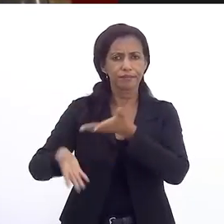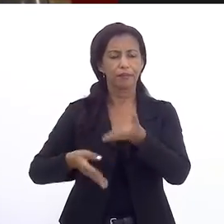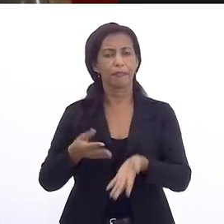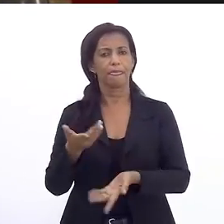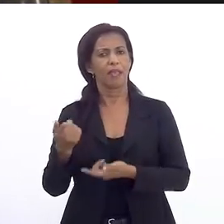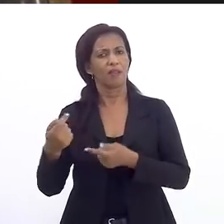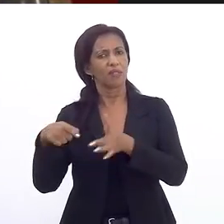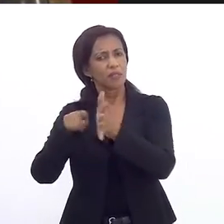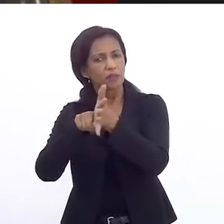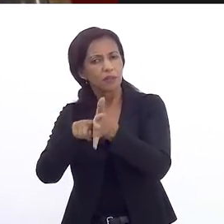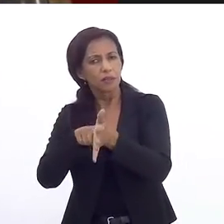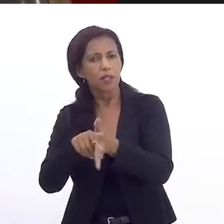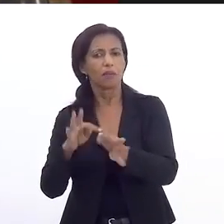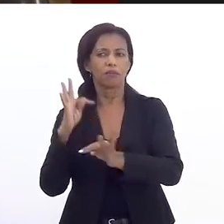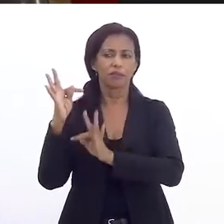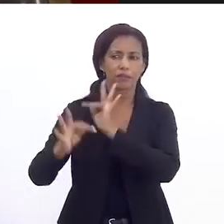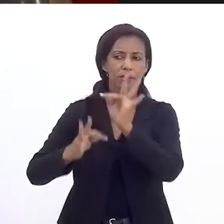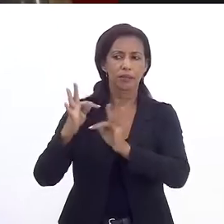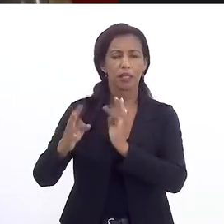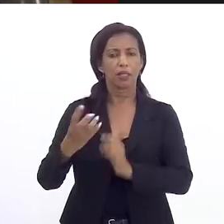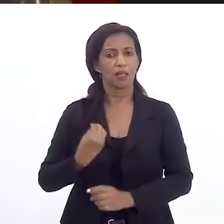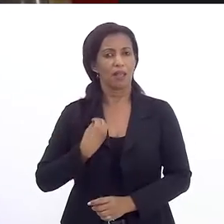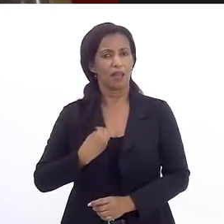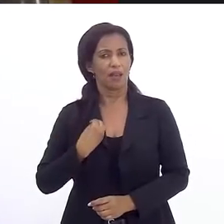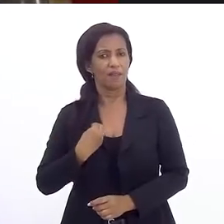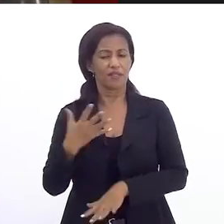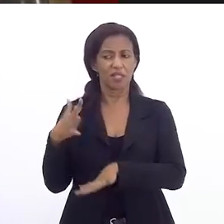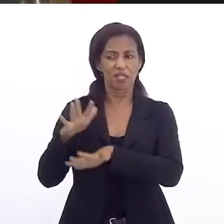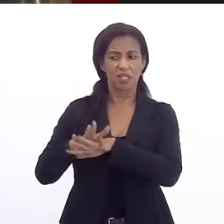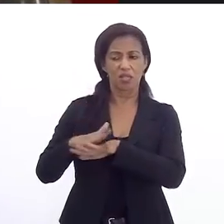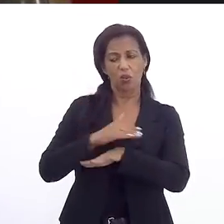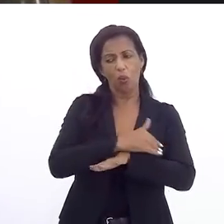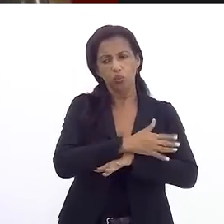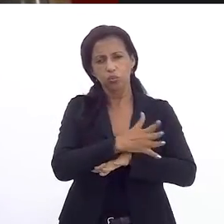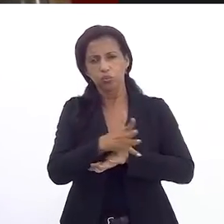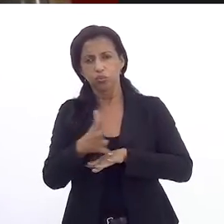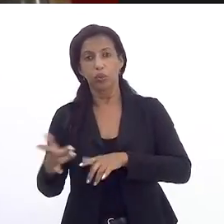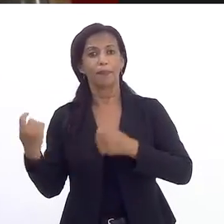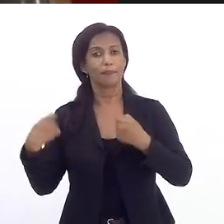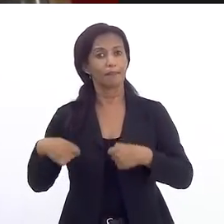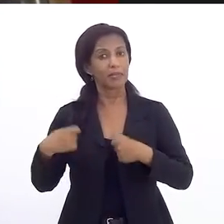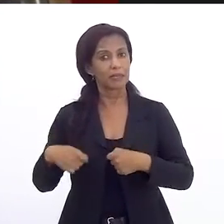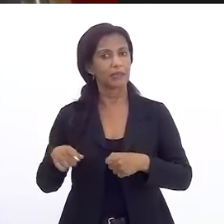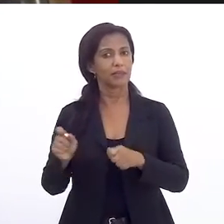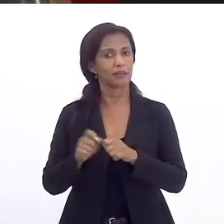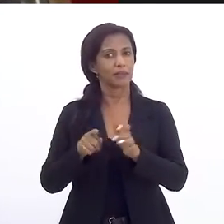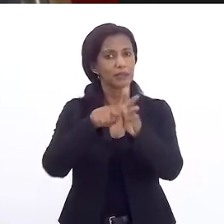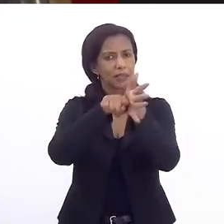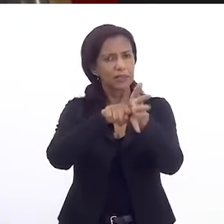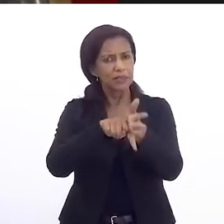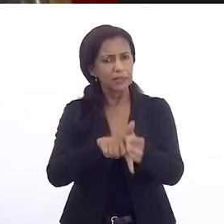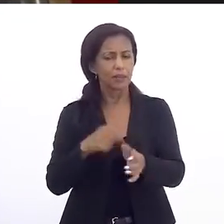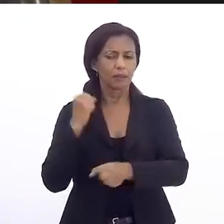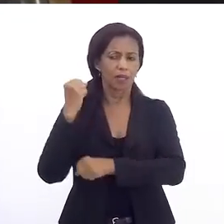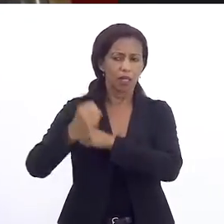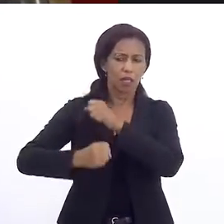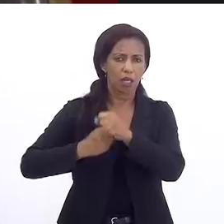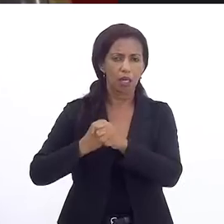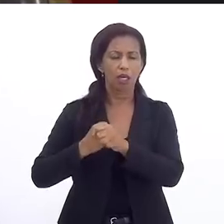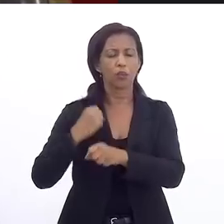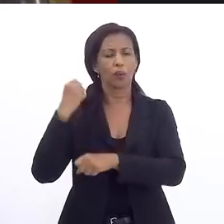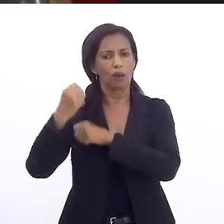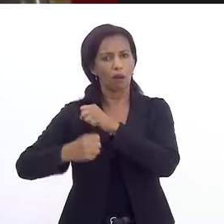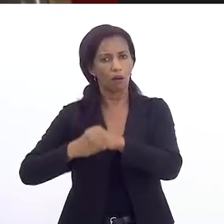tenha nossa vida sexual ativa, a gente tem que fazer nossos exames todos os anos, gente. É